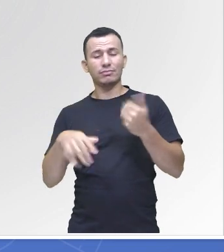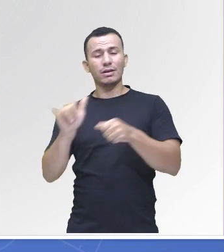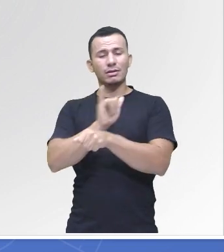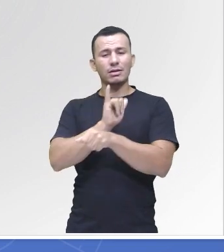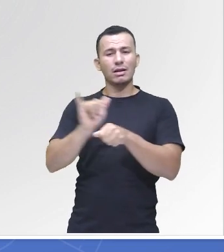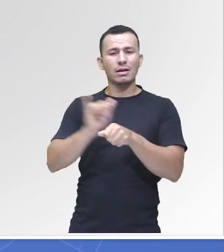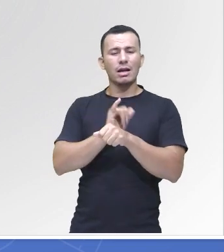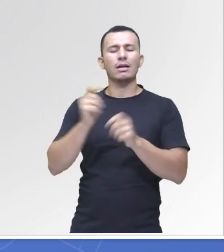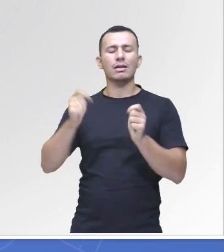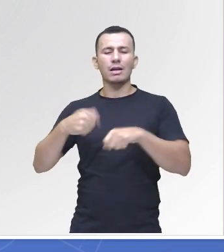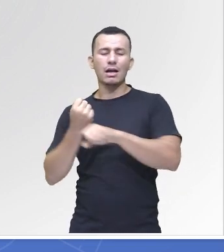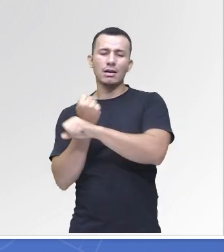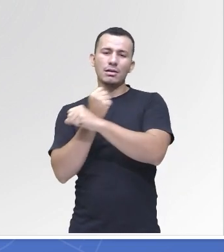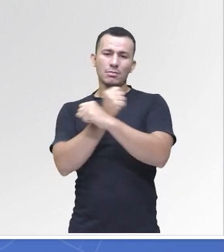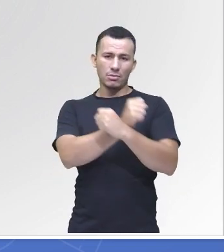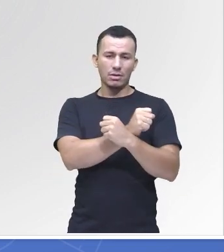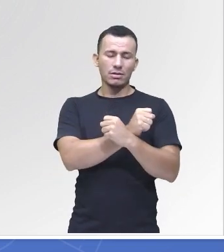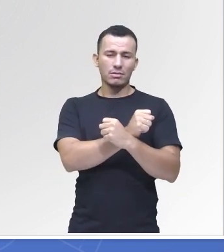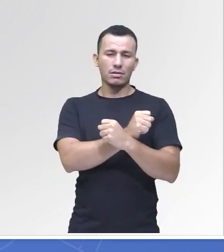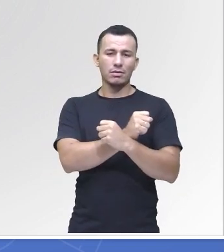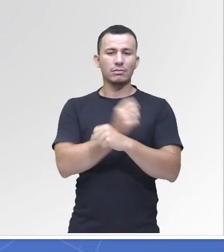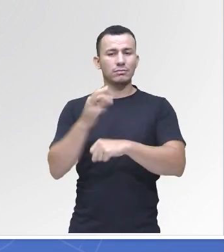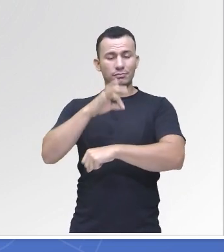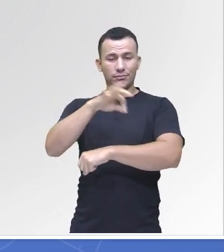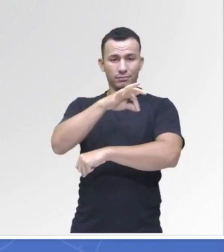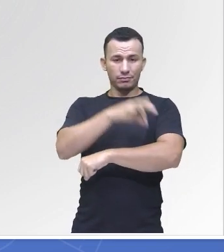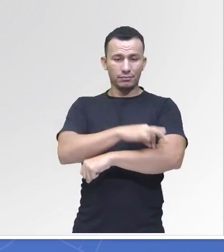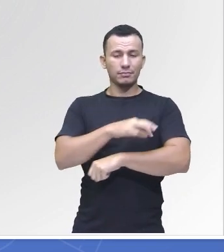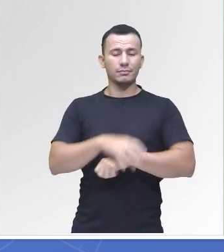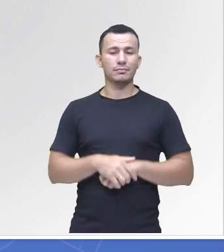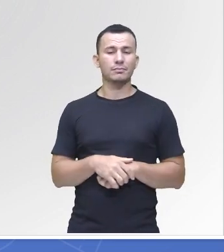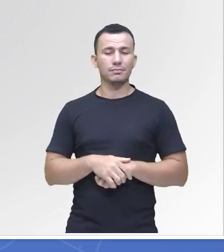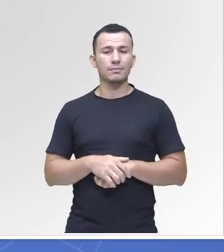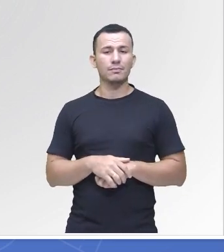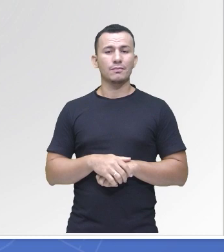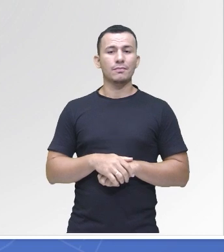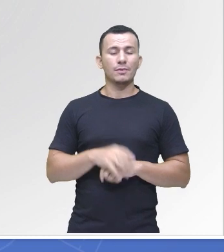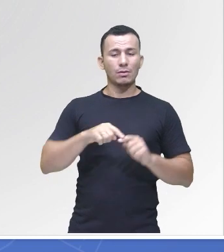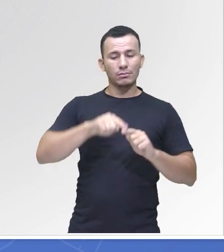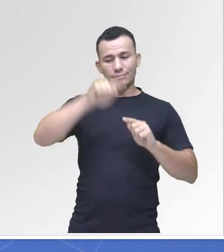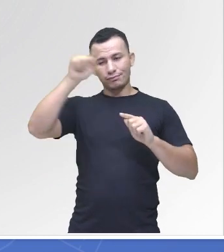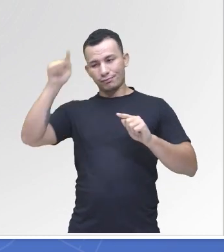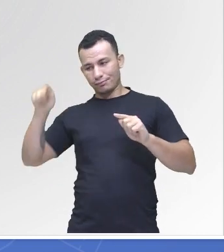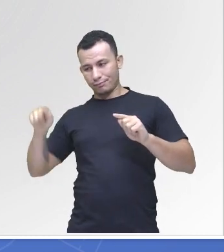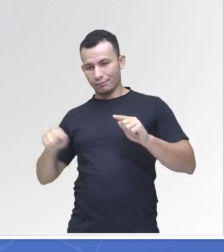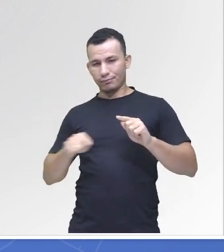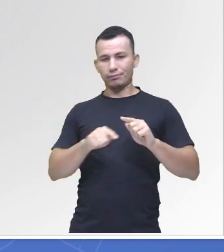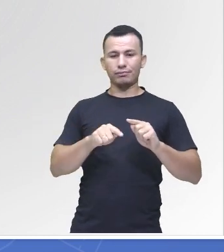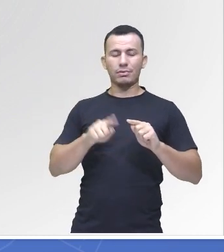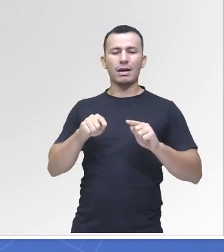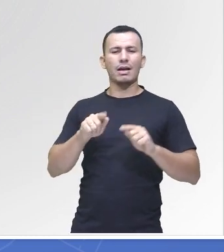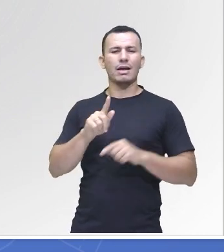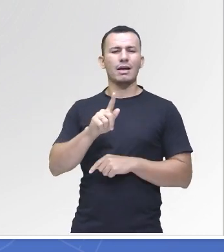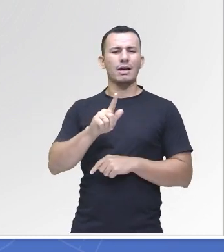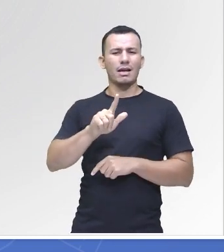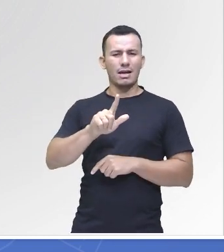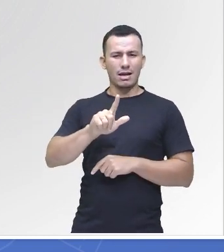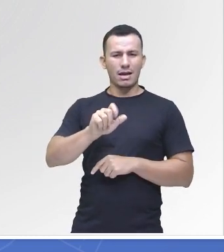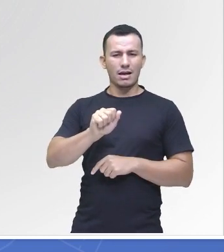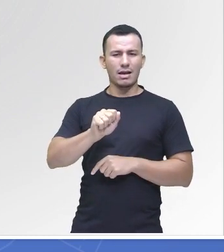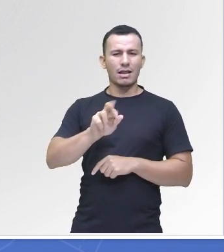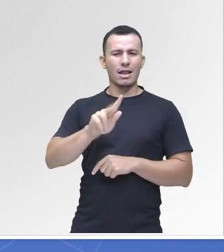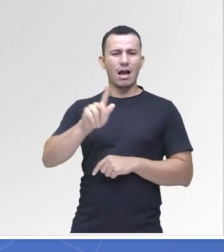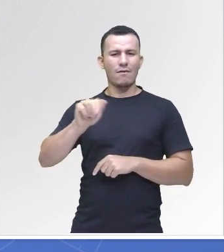ó, o ciclo de vida desse mosquito, que uma das partes do seu ciclo é justamente aquela fase larval, que ele precisa da